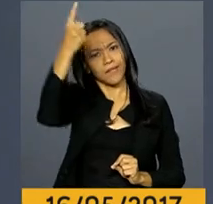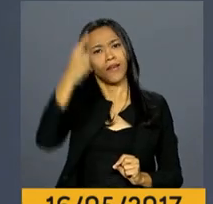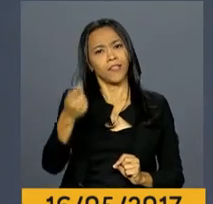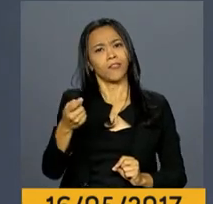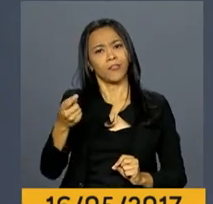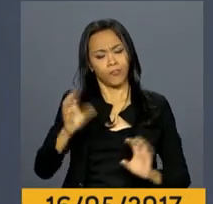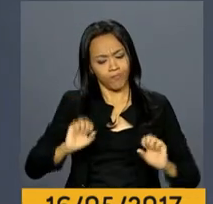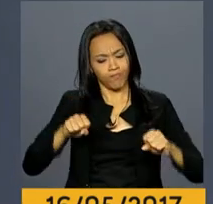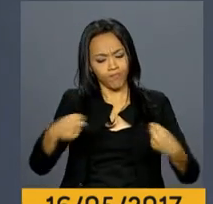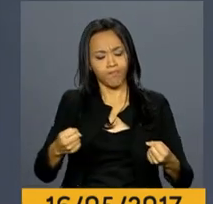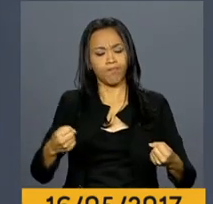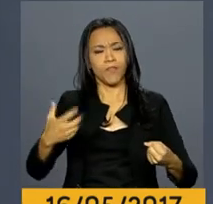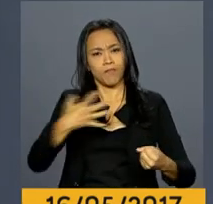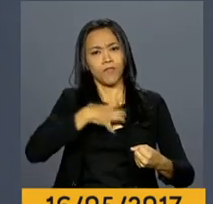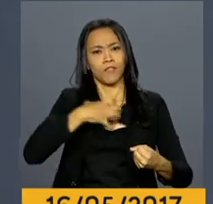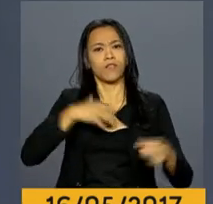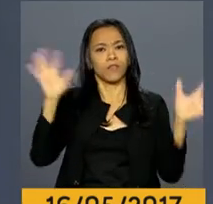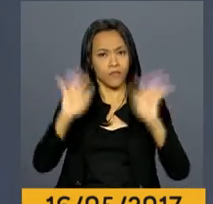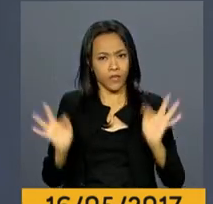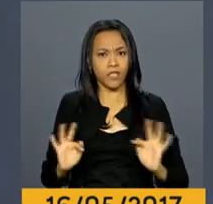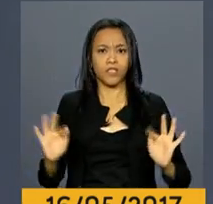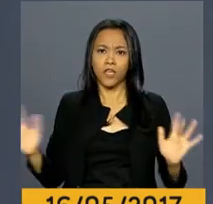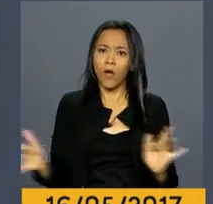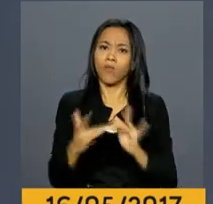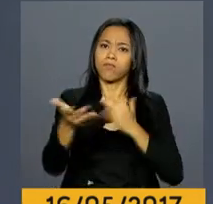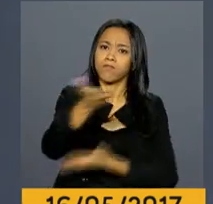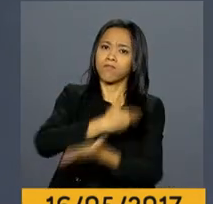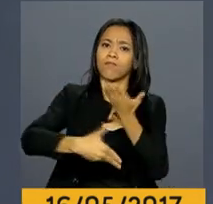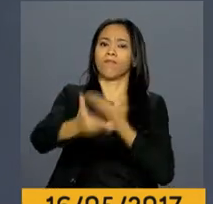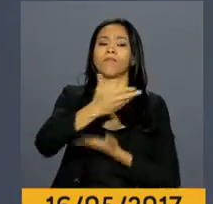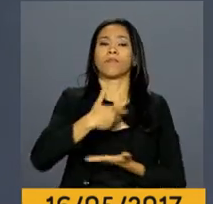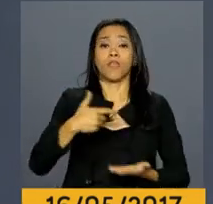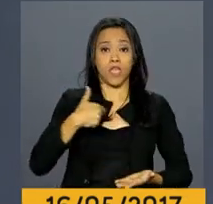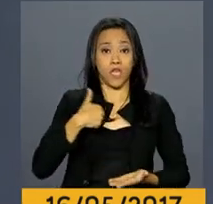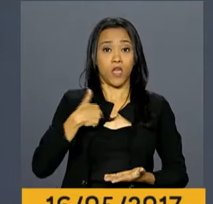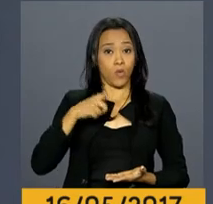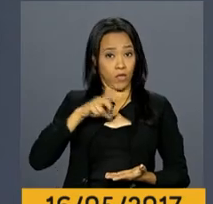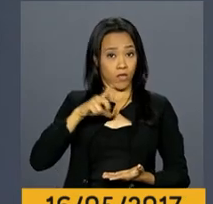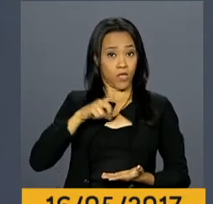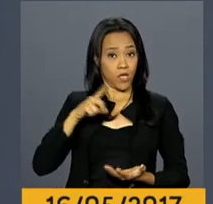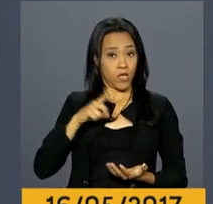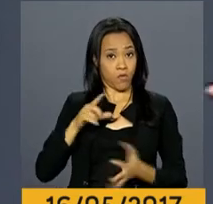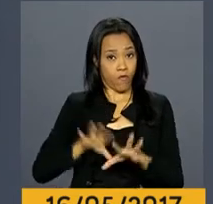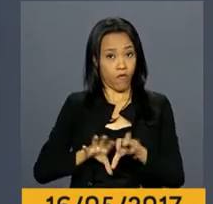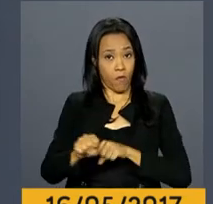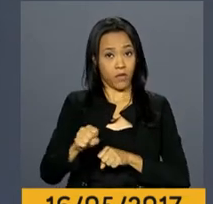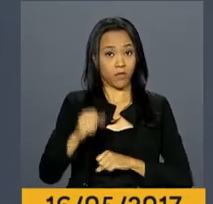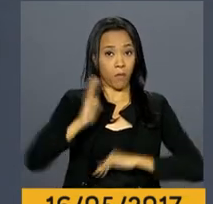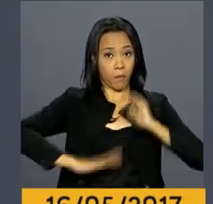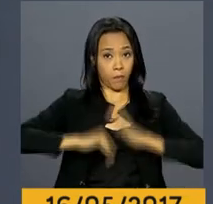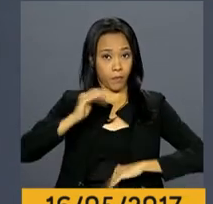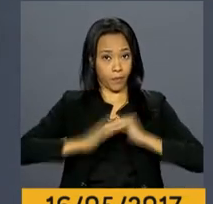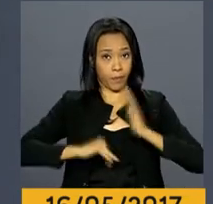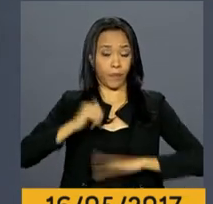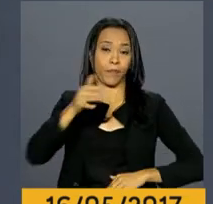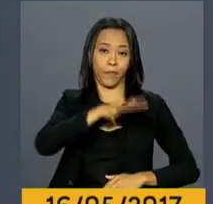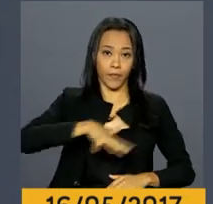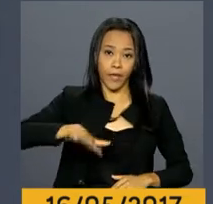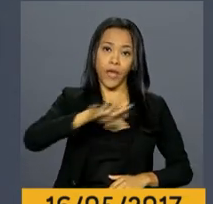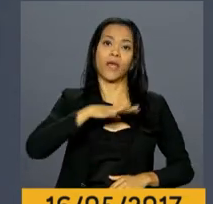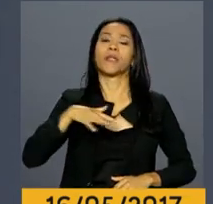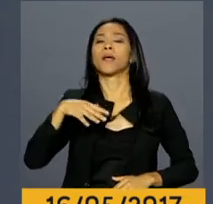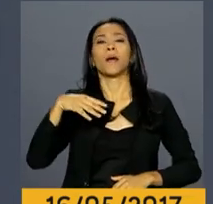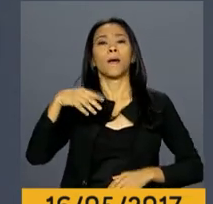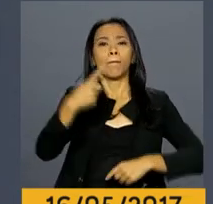federação. Eu me darei por feliz e acho que, digamos assim, como eu tenho uma formação profissional, uma formação